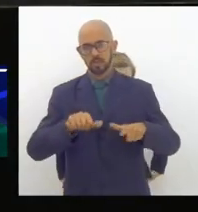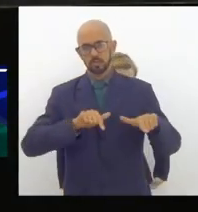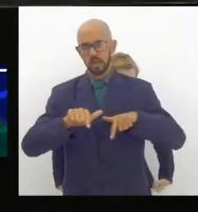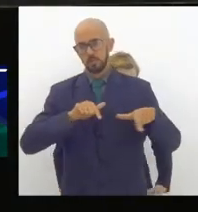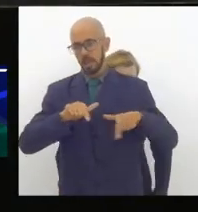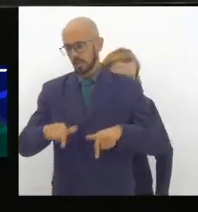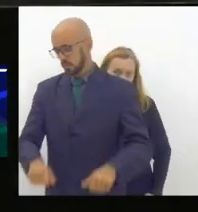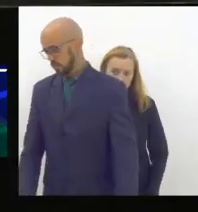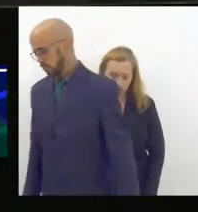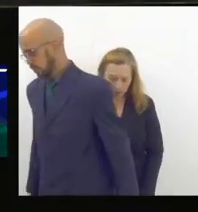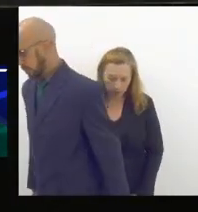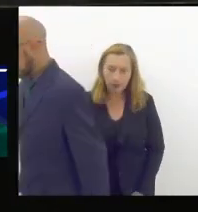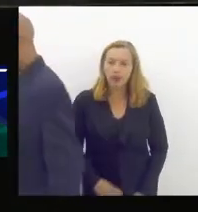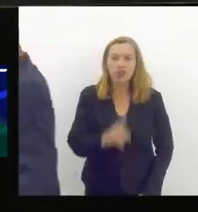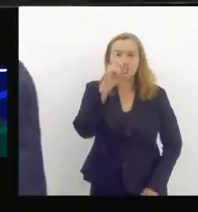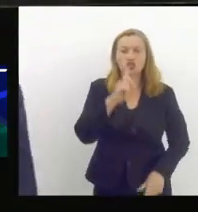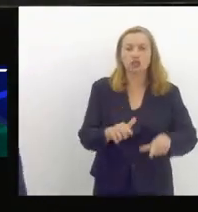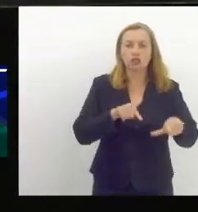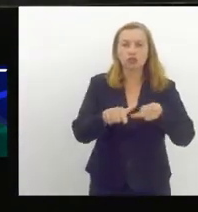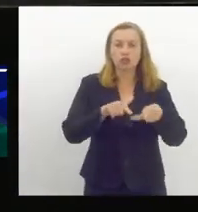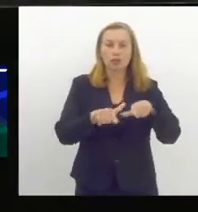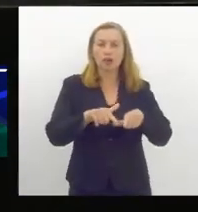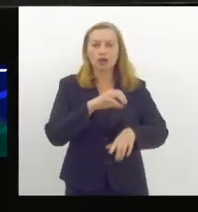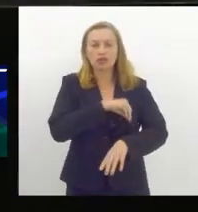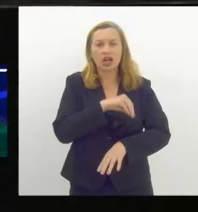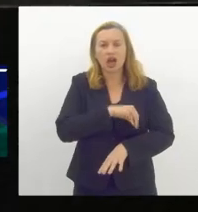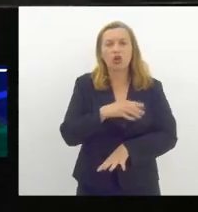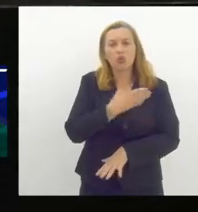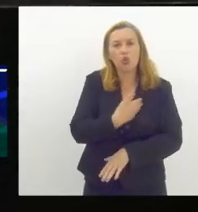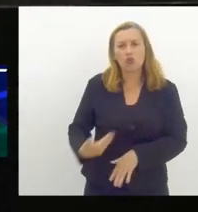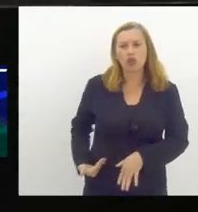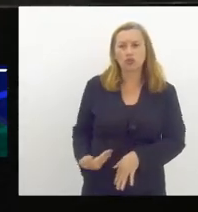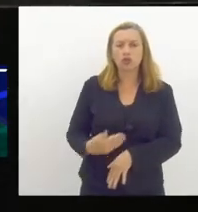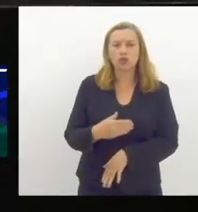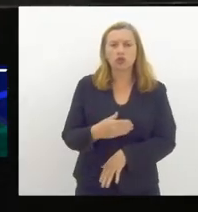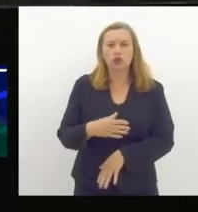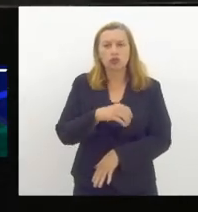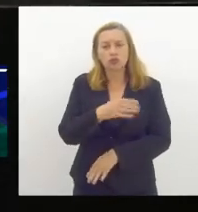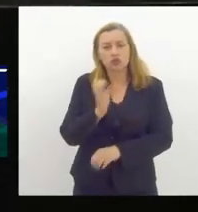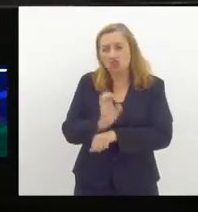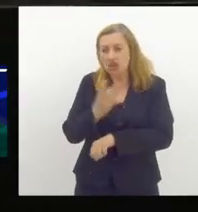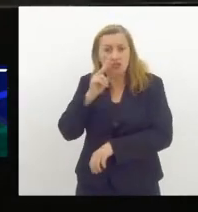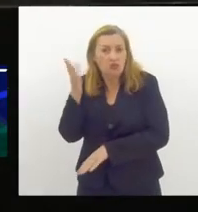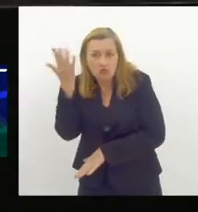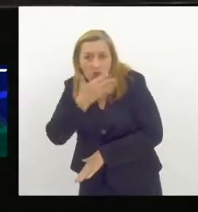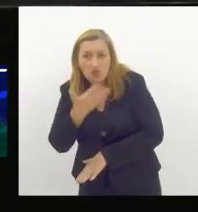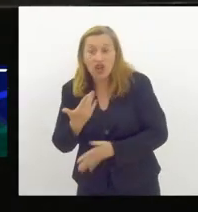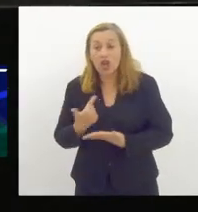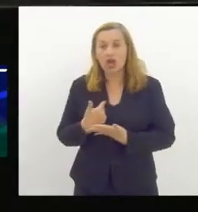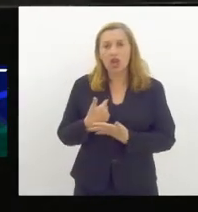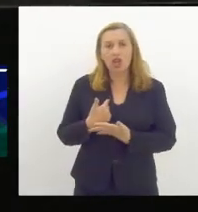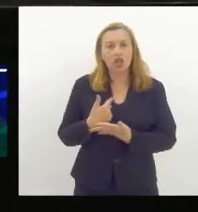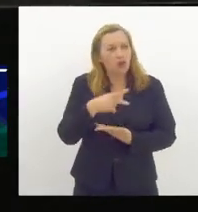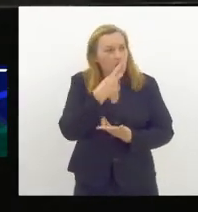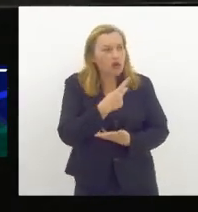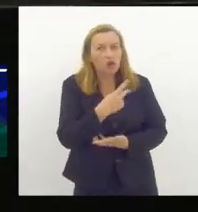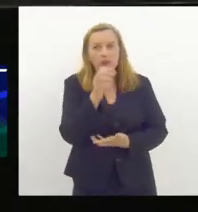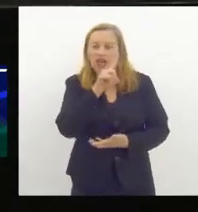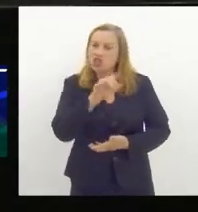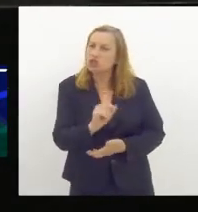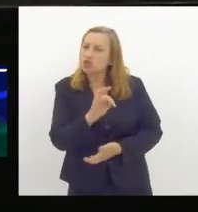a um trabalho é a geração de renda isso o governo do estado não aponta eu tiro pela minha região da Zon